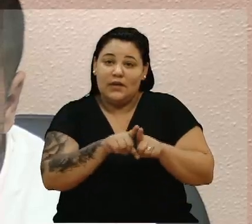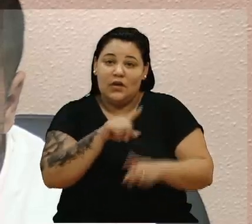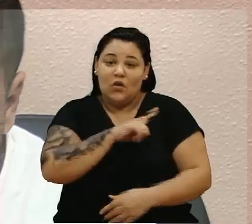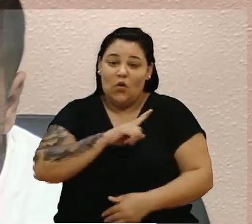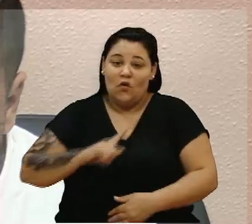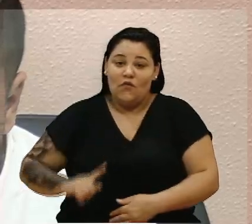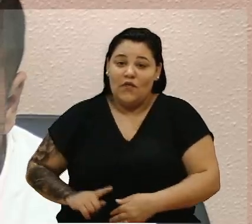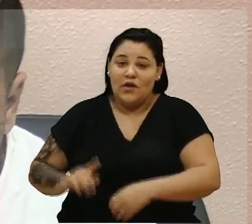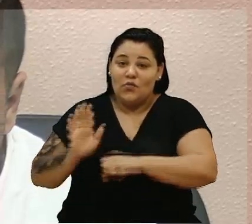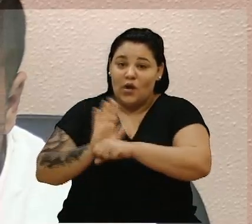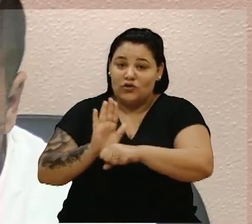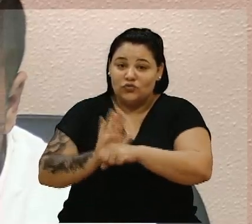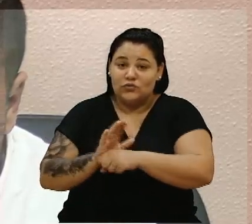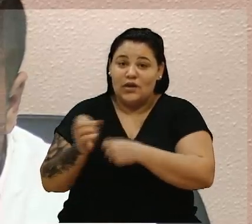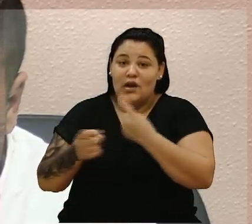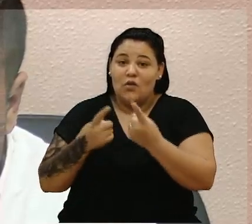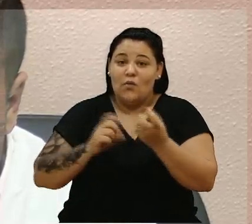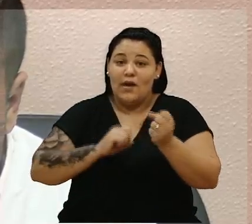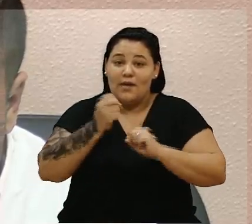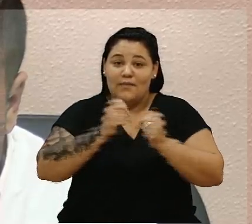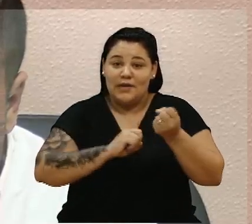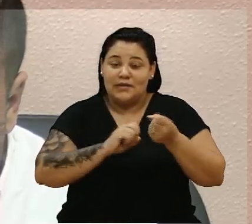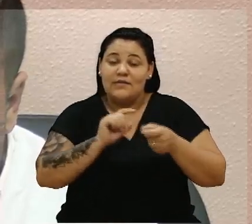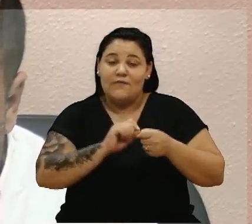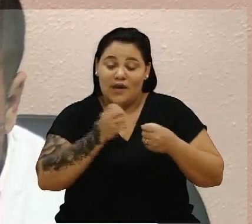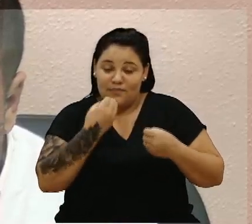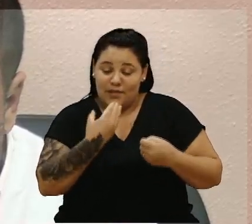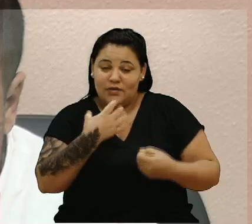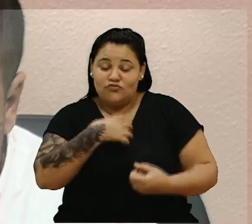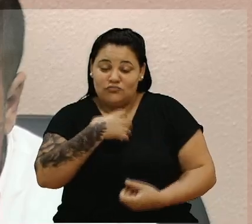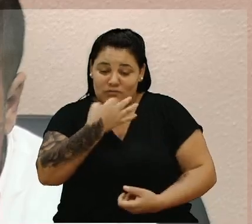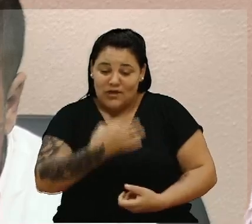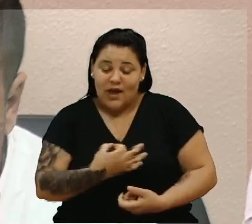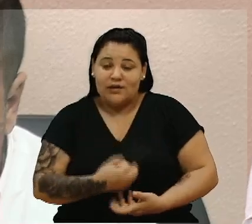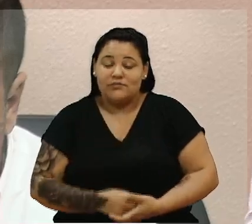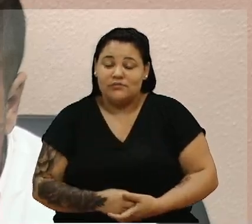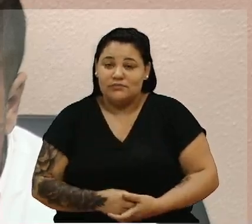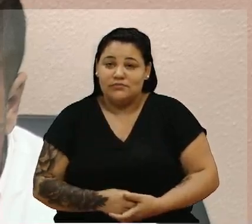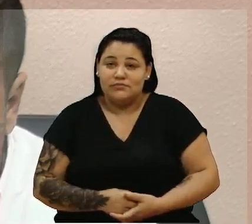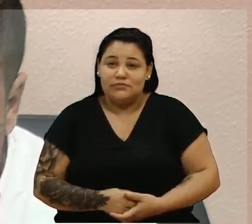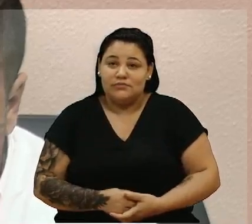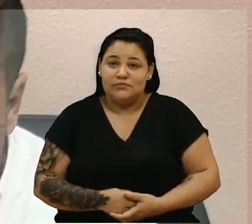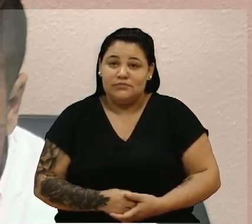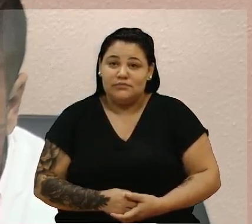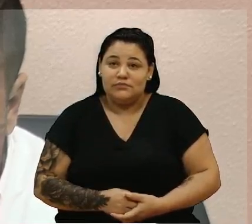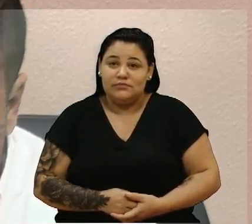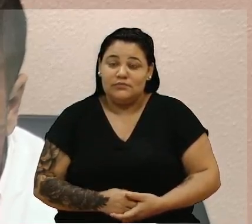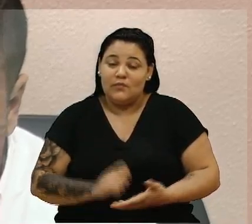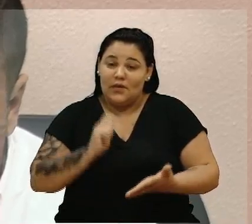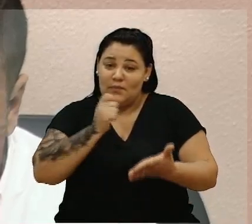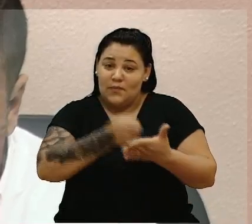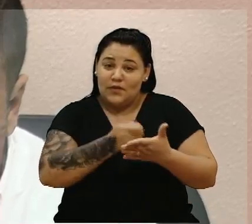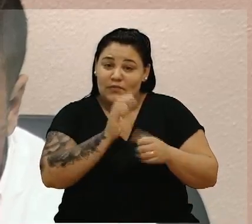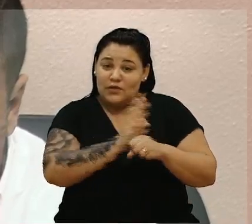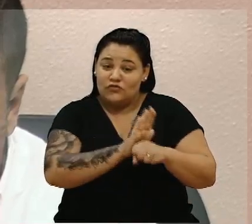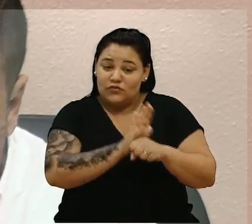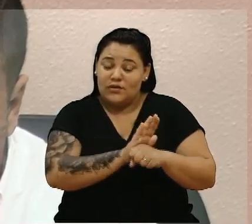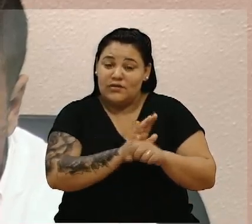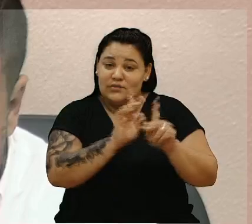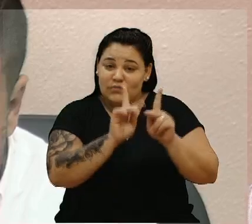ajudam grandes empresas e faz bem isso. E um subsídio que a gente precisa ajudar as pessoas que mais